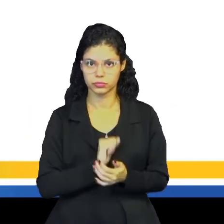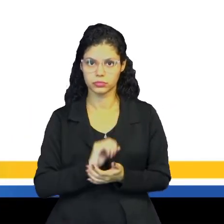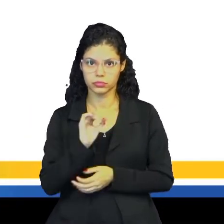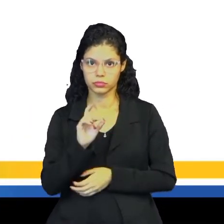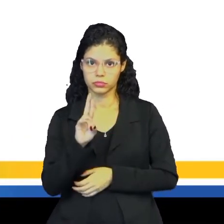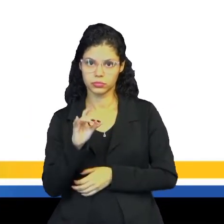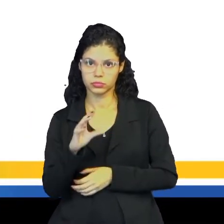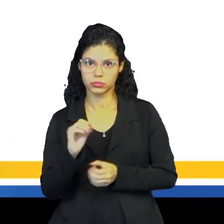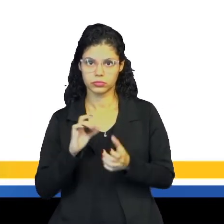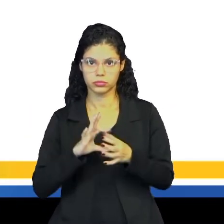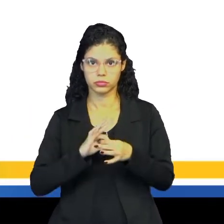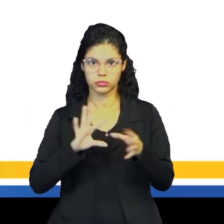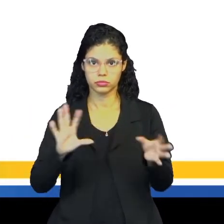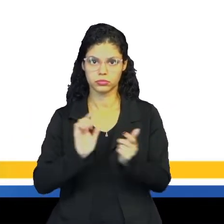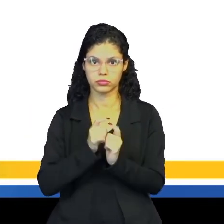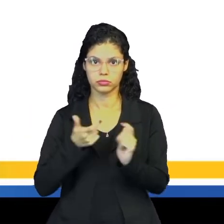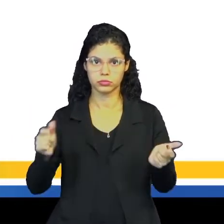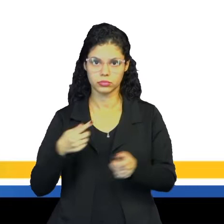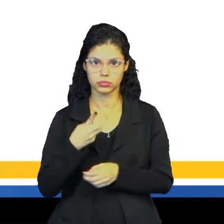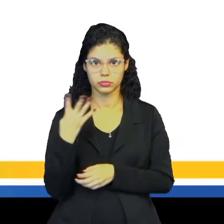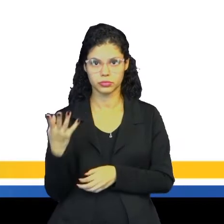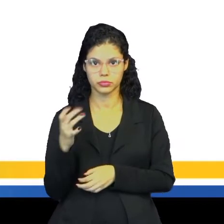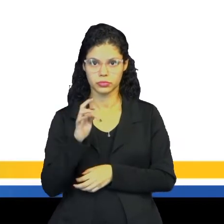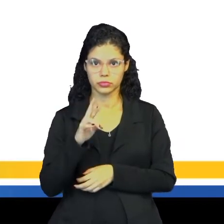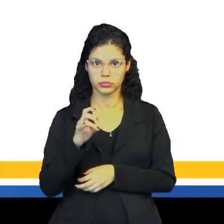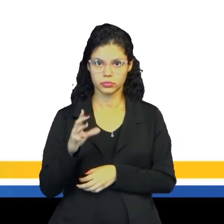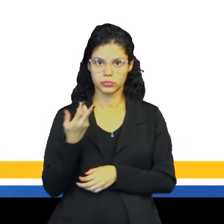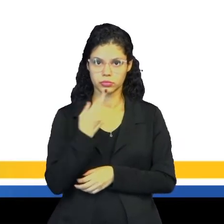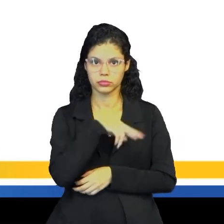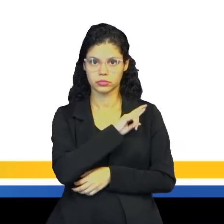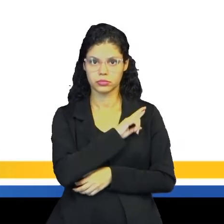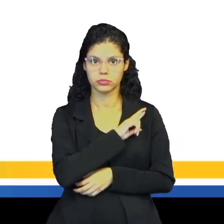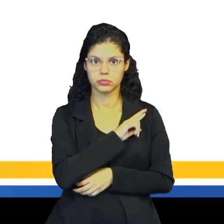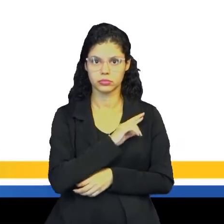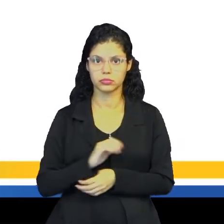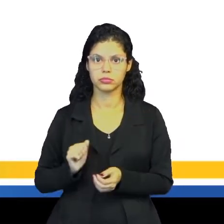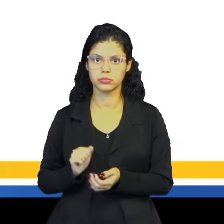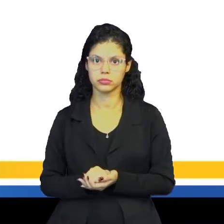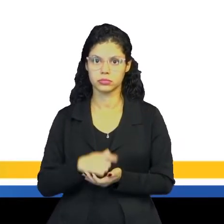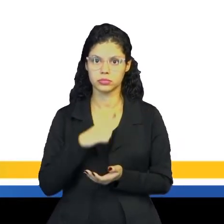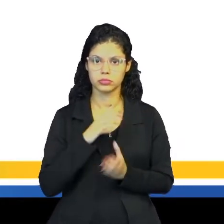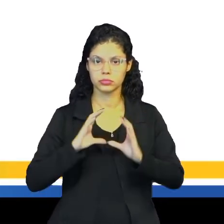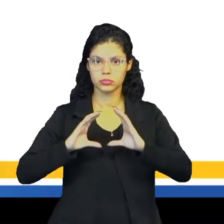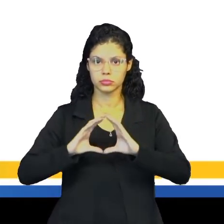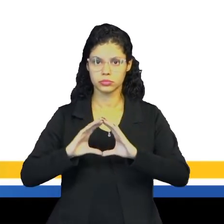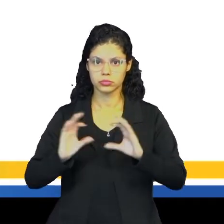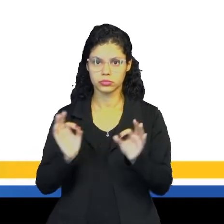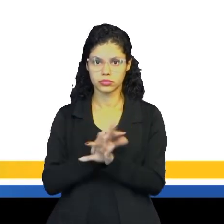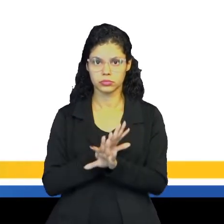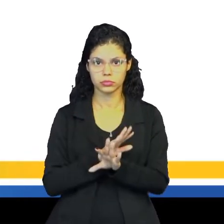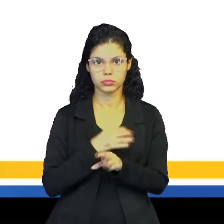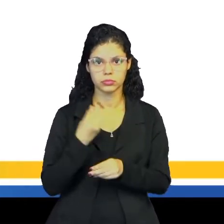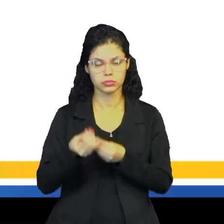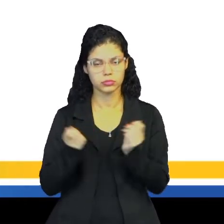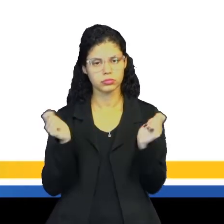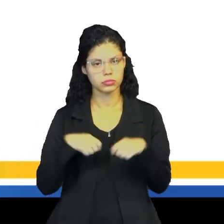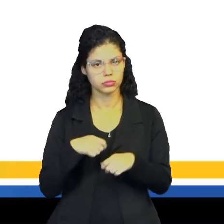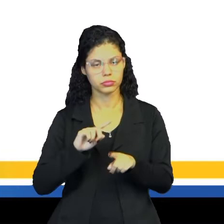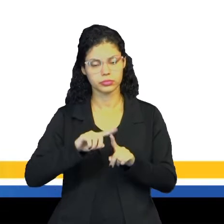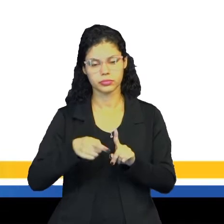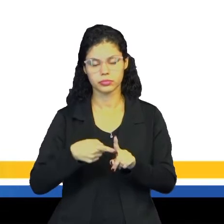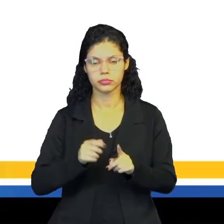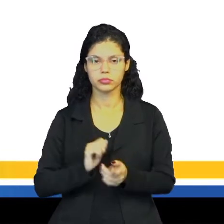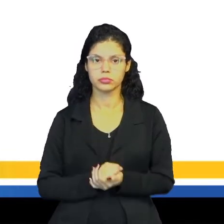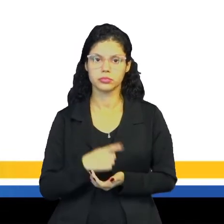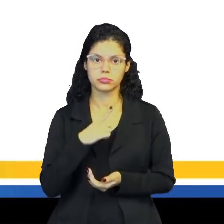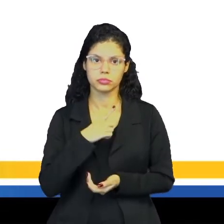ovários começam a liberar maiores quantidades de estrogênio, responsável por tornar o revestimento do útero e pronto para uma possível gravidez. Então,